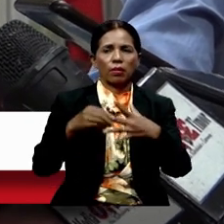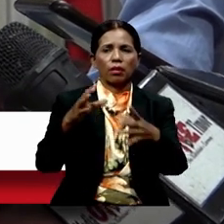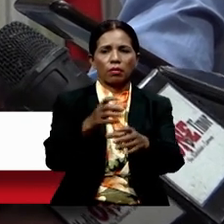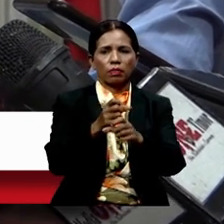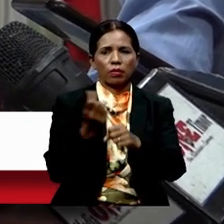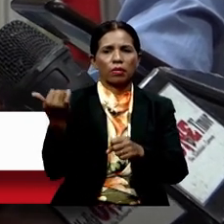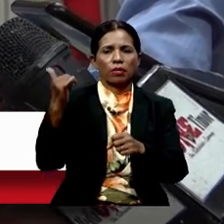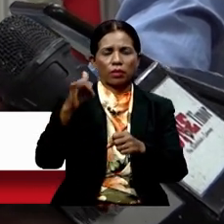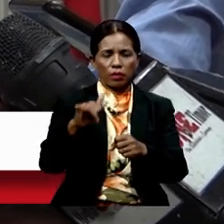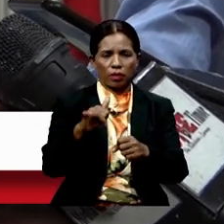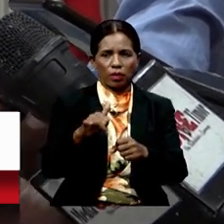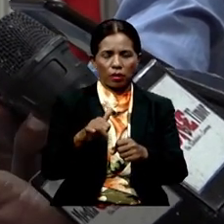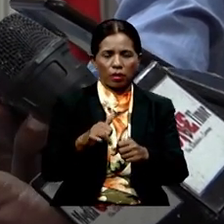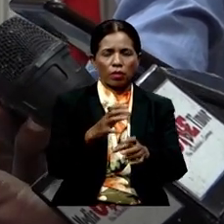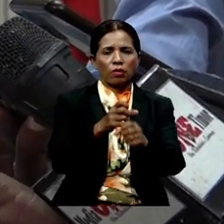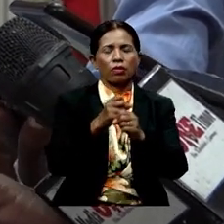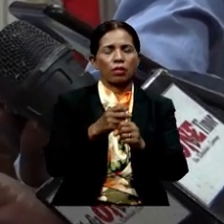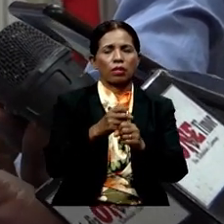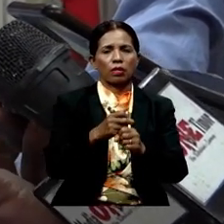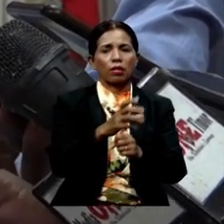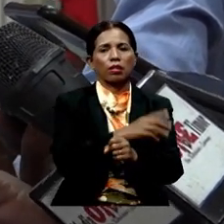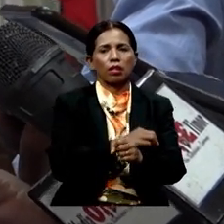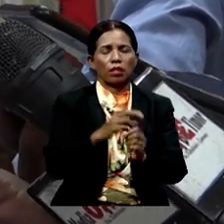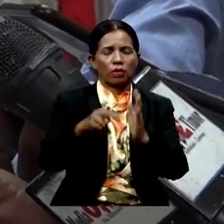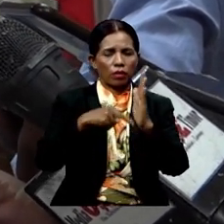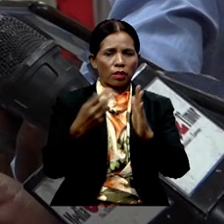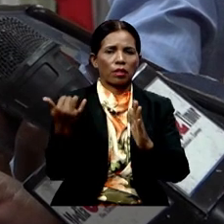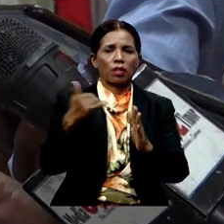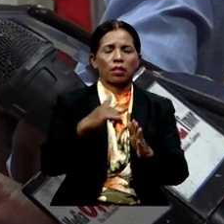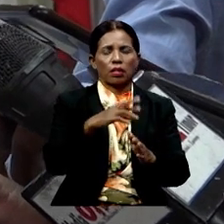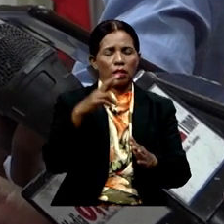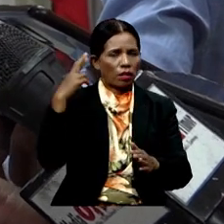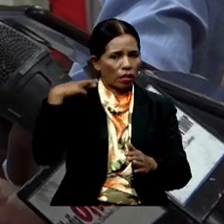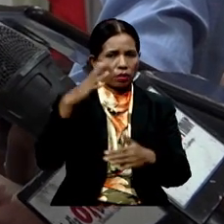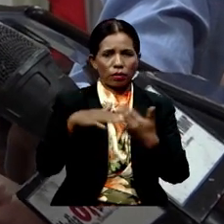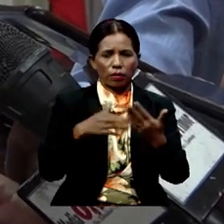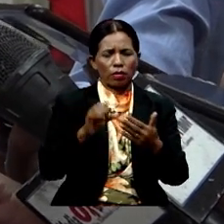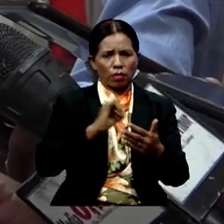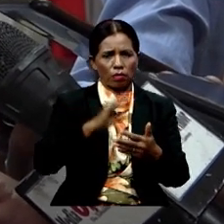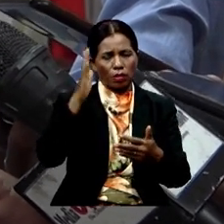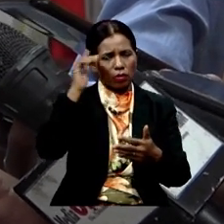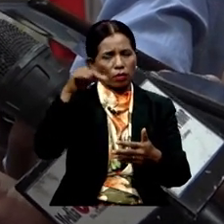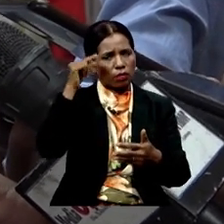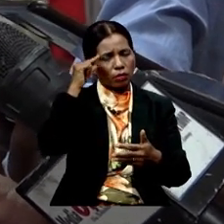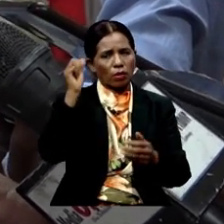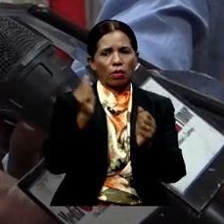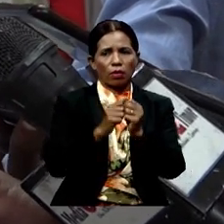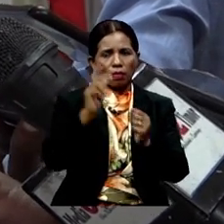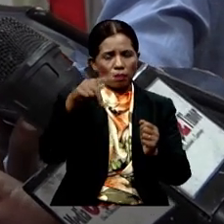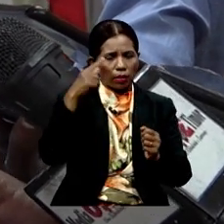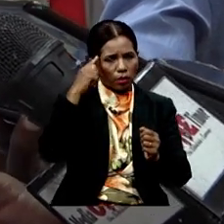serninha produção e a rádio comunidade ao todo. Tanto ao noem governo irané, ao política nebe